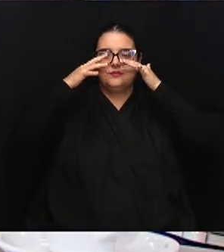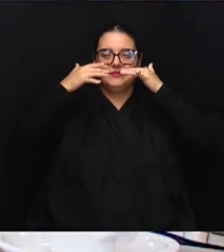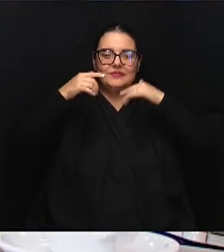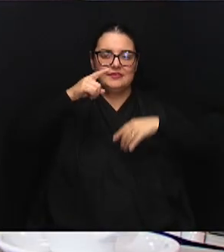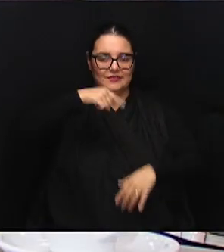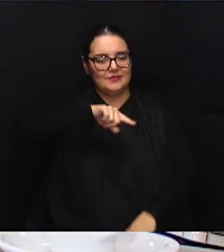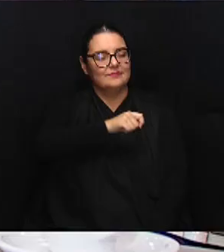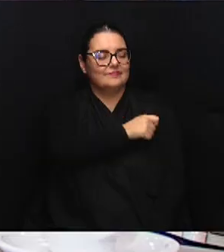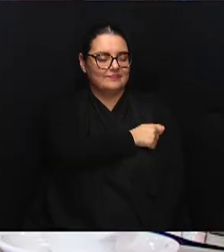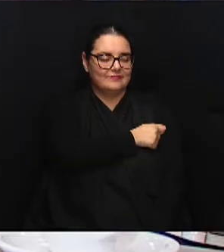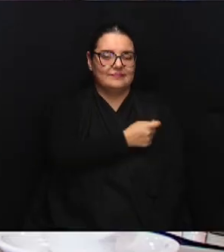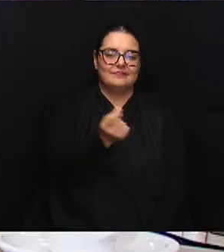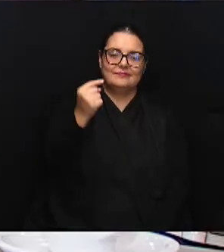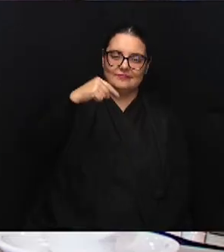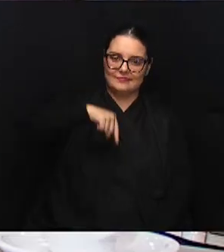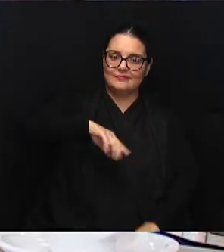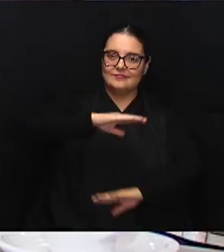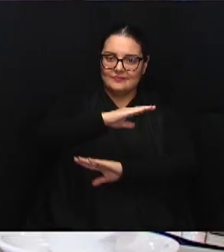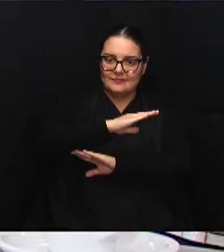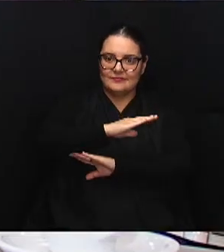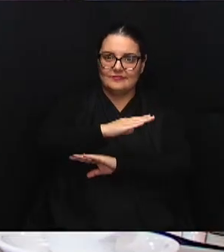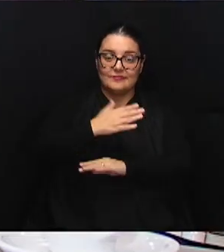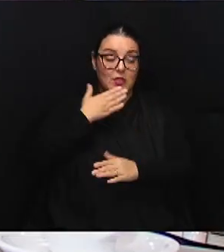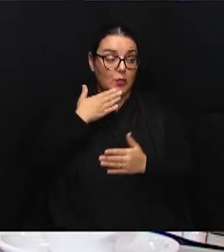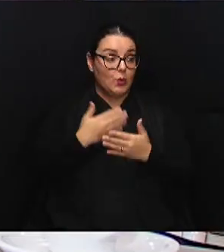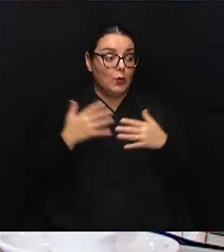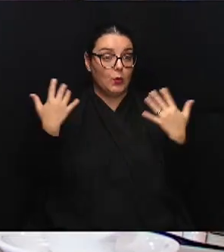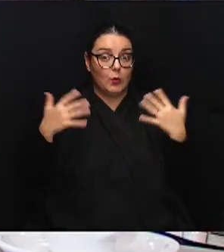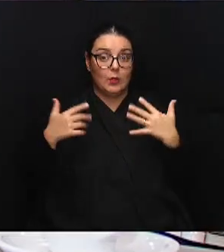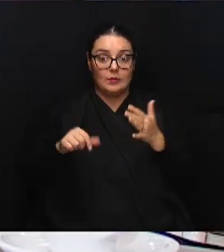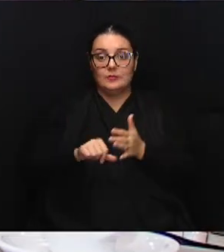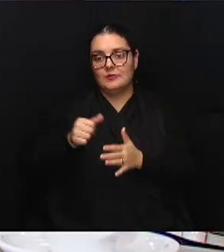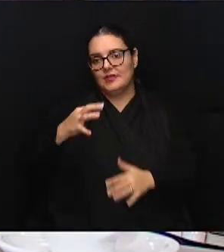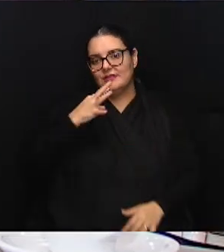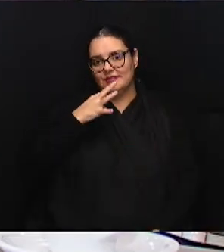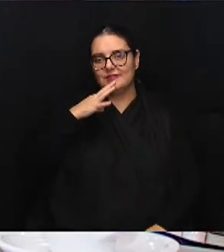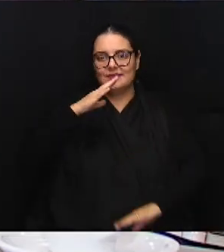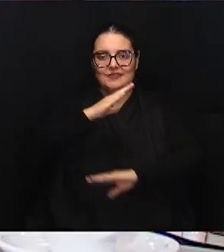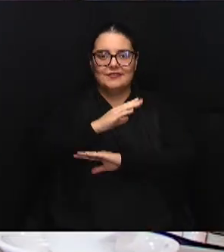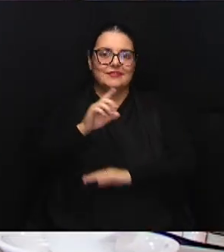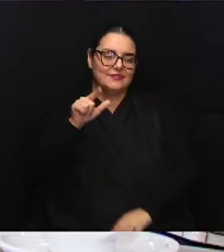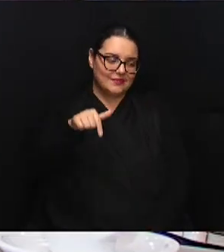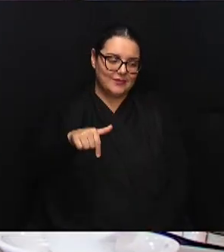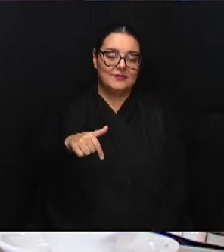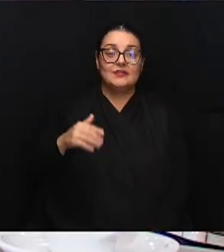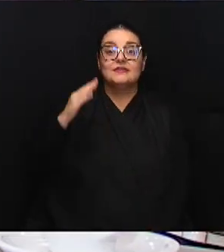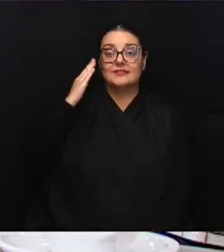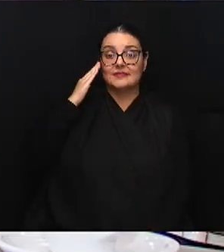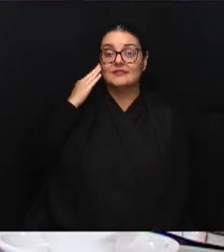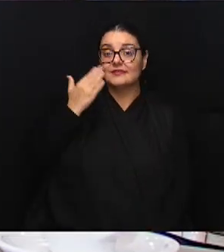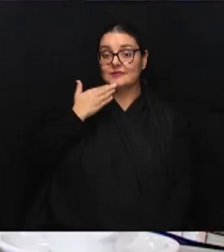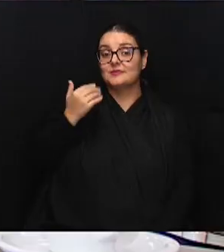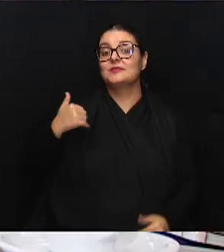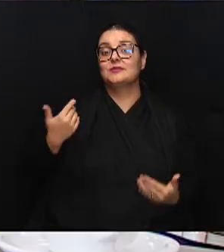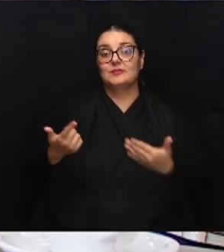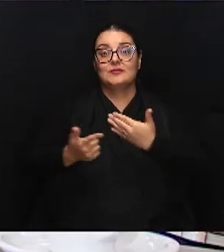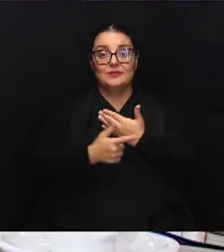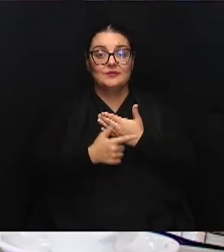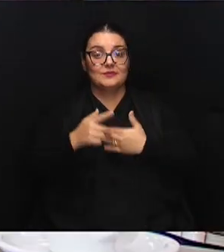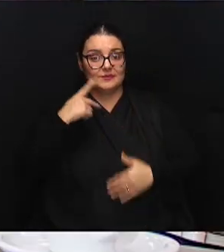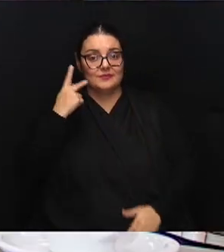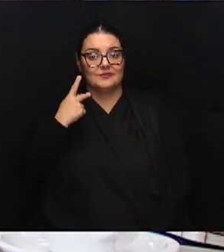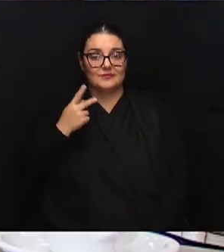desses estudantes que vêm para cá e ficam impressionados, primeiro, de conhecer a Câmara, e depois, segundo, entender melhor qual é o papel do